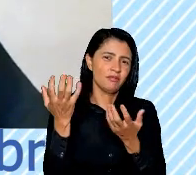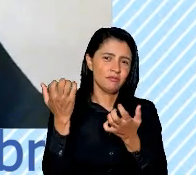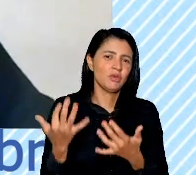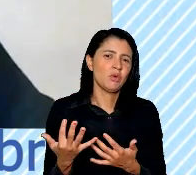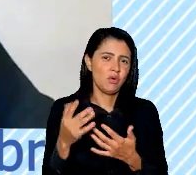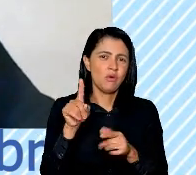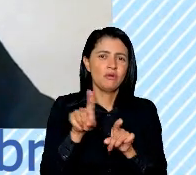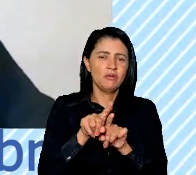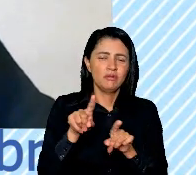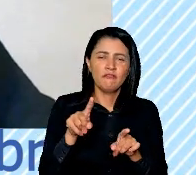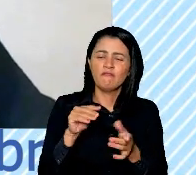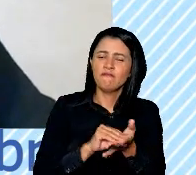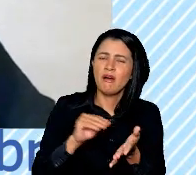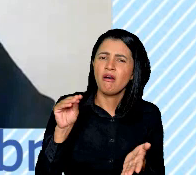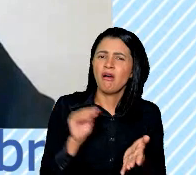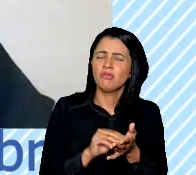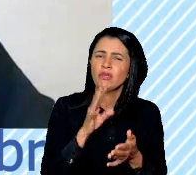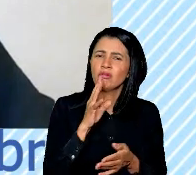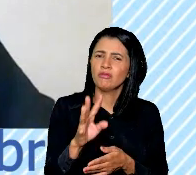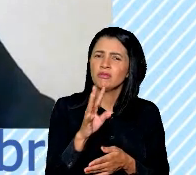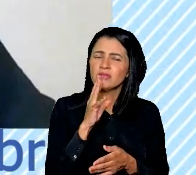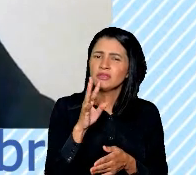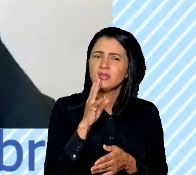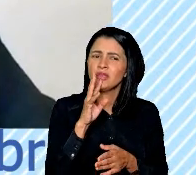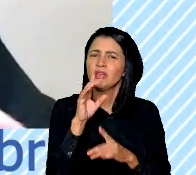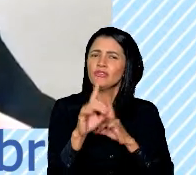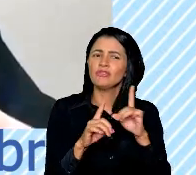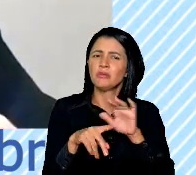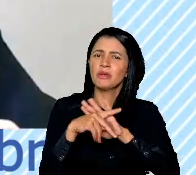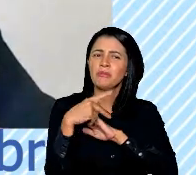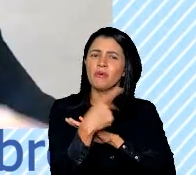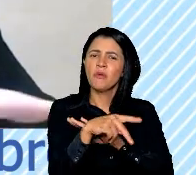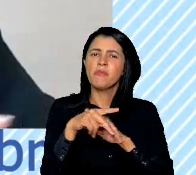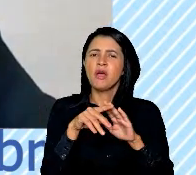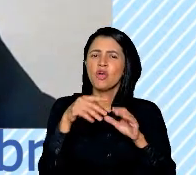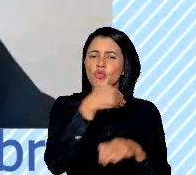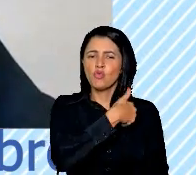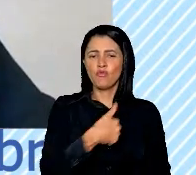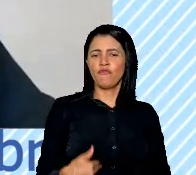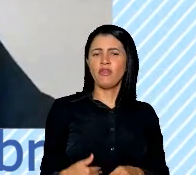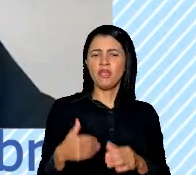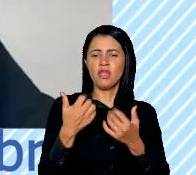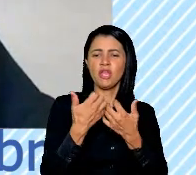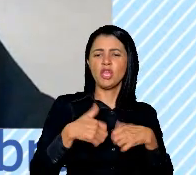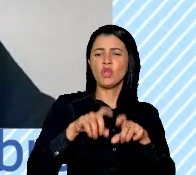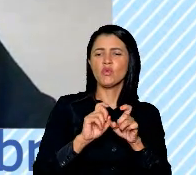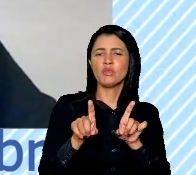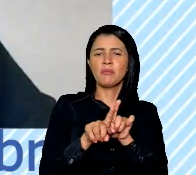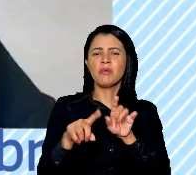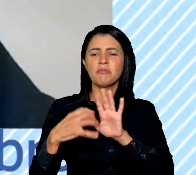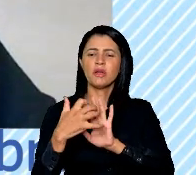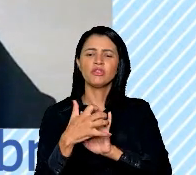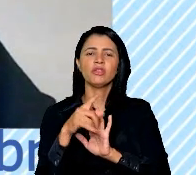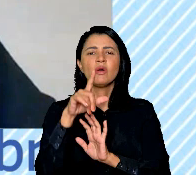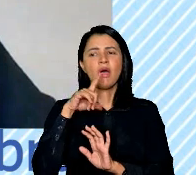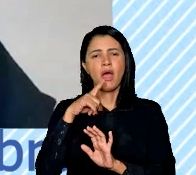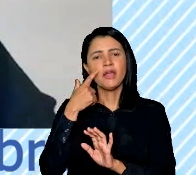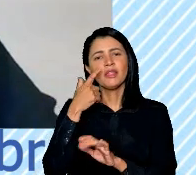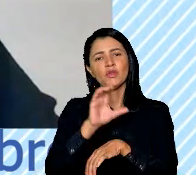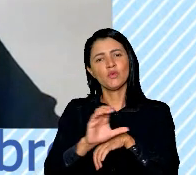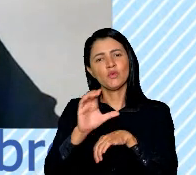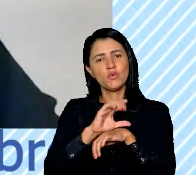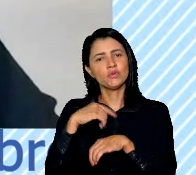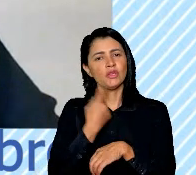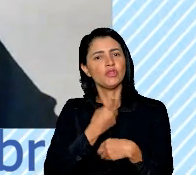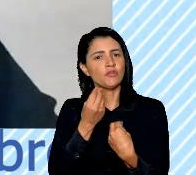de conhecimento sobre as dinâmicas governamentais e partidárias. E aí, desembargadora Terezinha, entra esses cursos que a gente vem